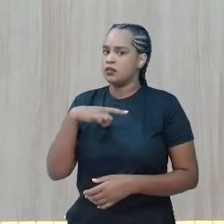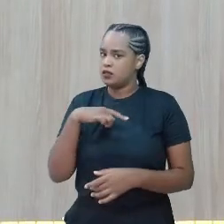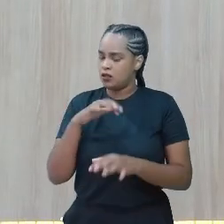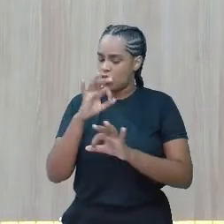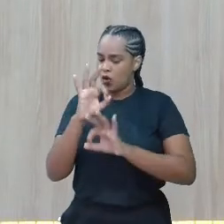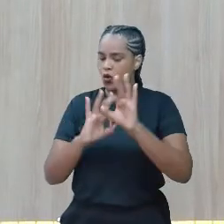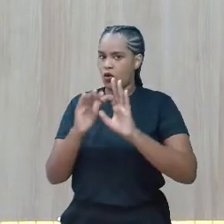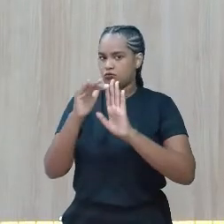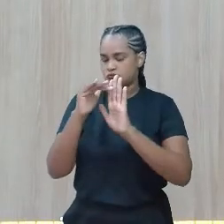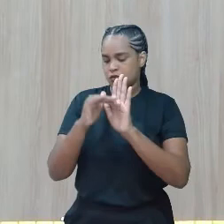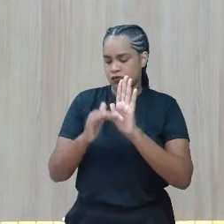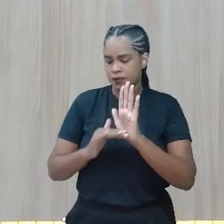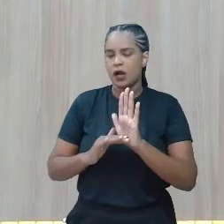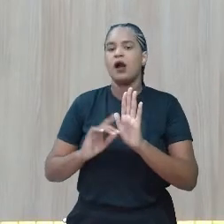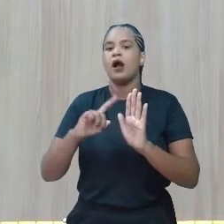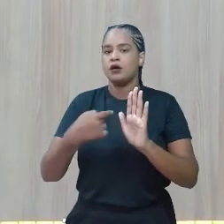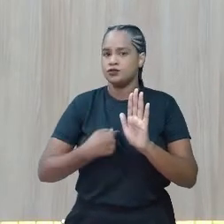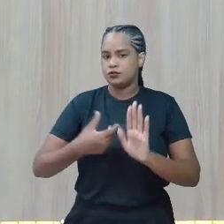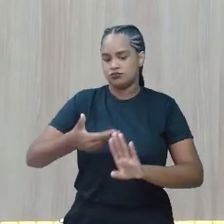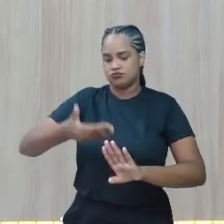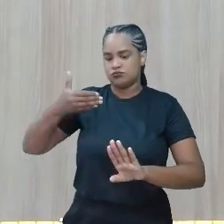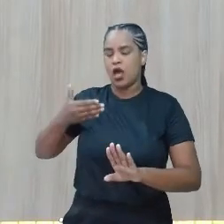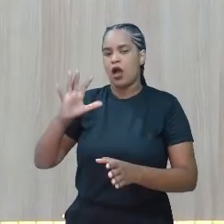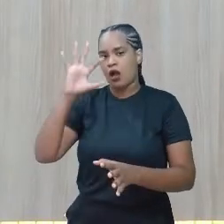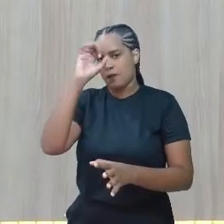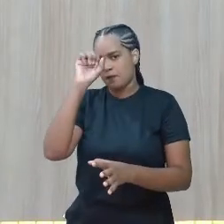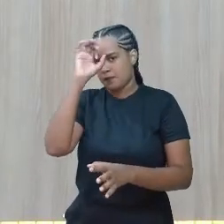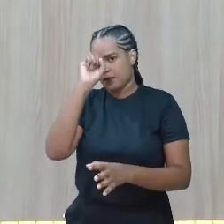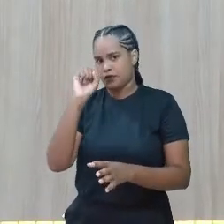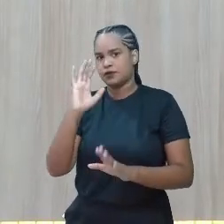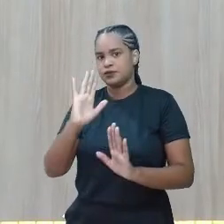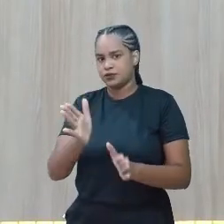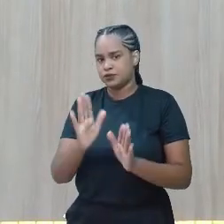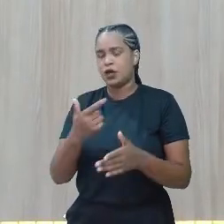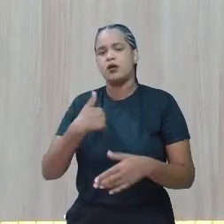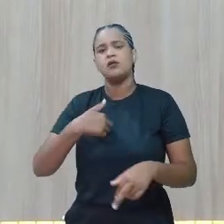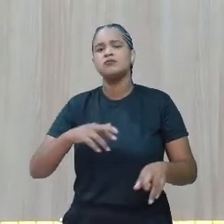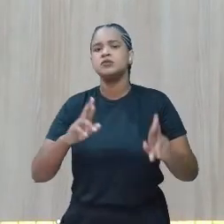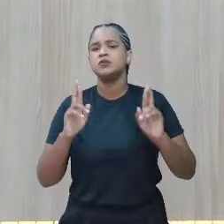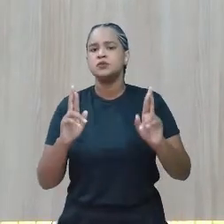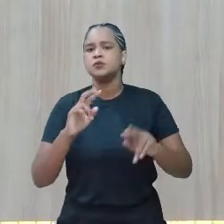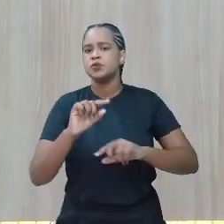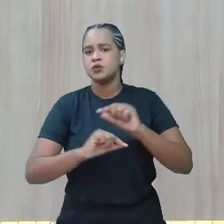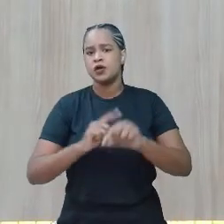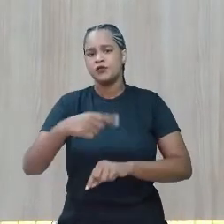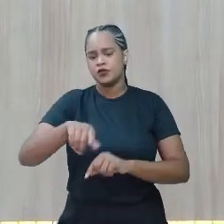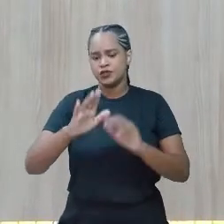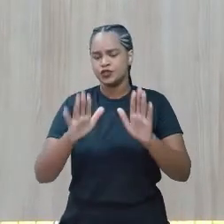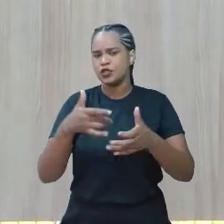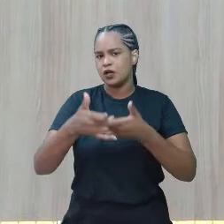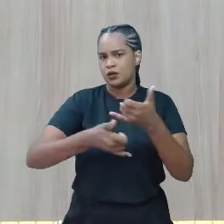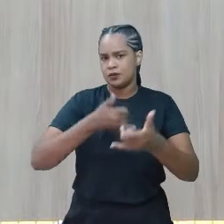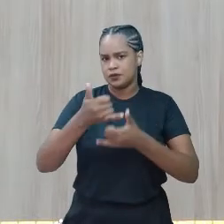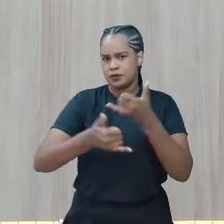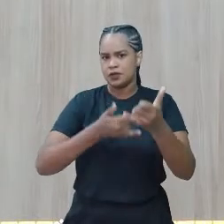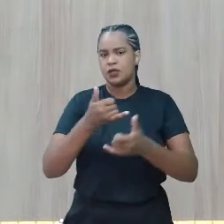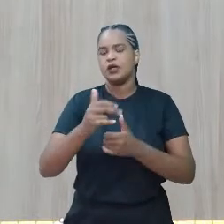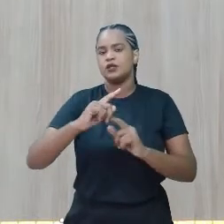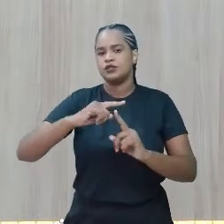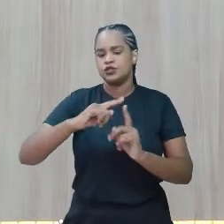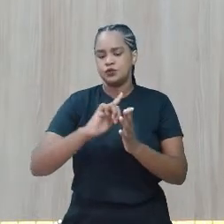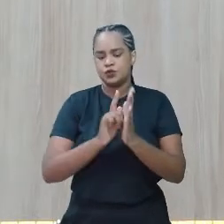que aprendemos nas aulas anteriores. Então, eu espero que vocês já tenham brincado, né, de